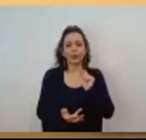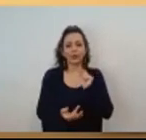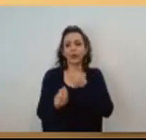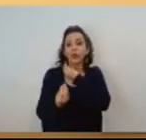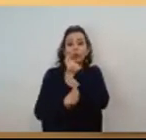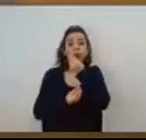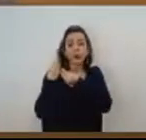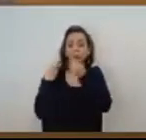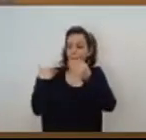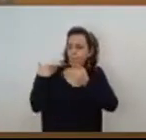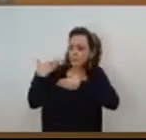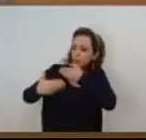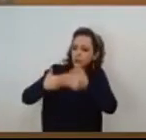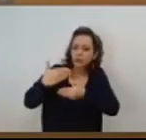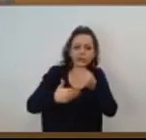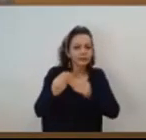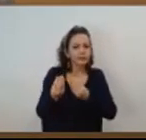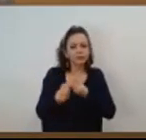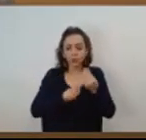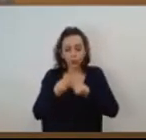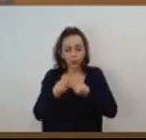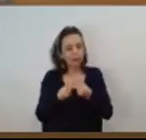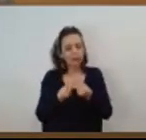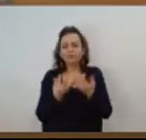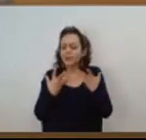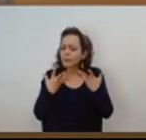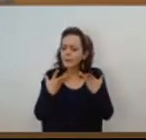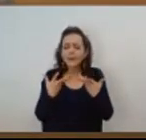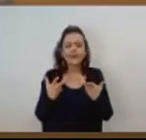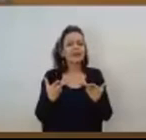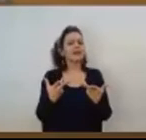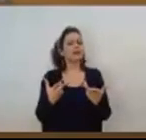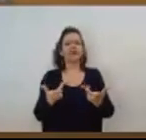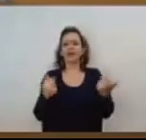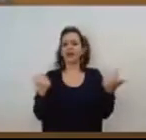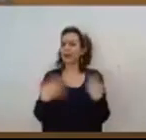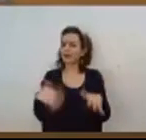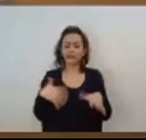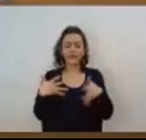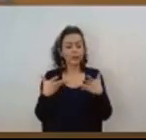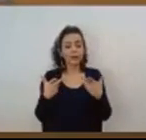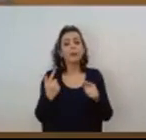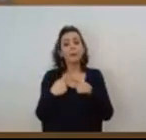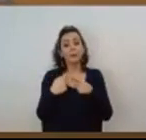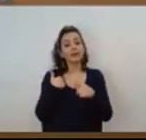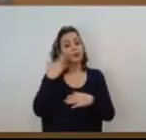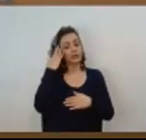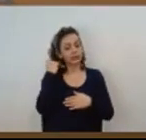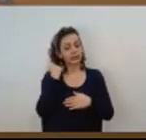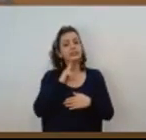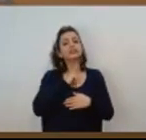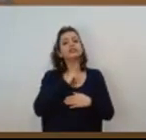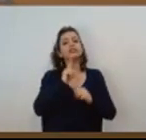conduzido é foi Fantástico é fantástico porque eu sei que existe um check list uma lista de